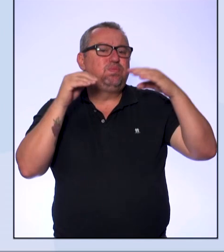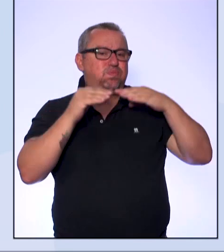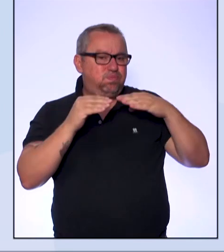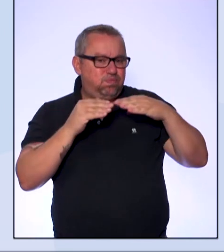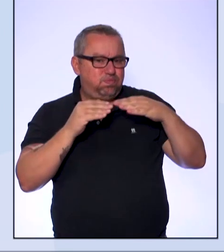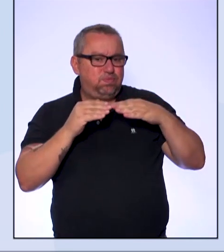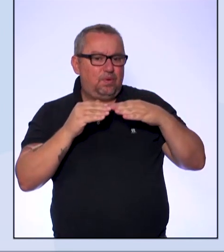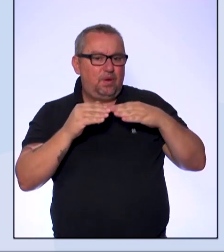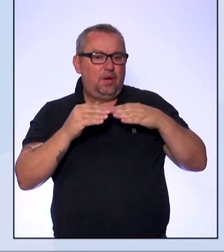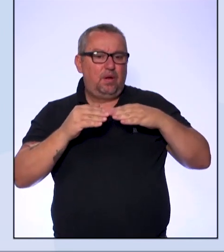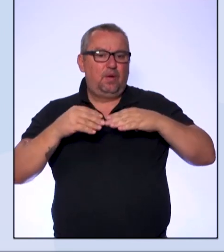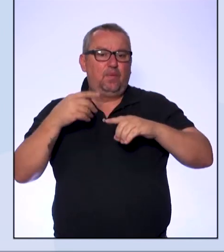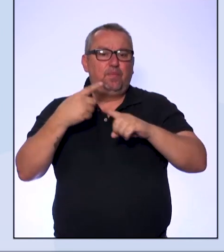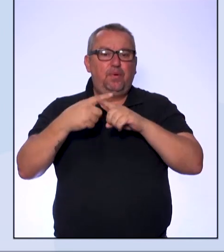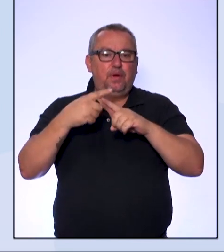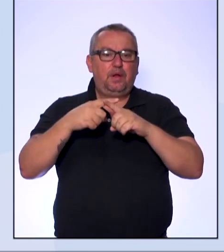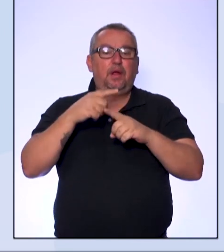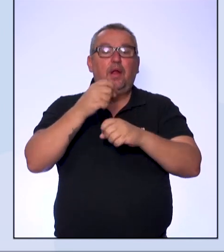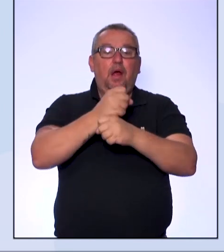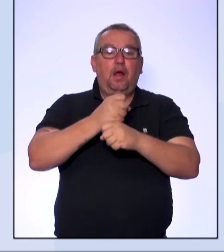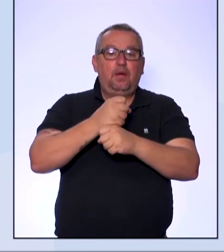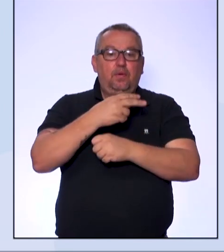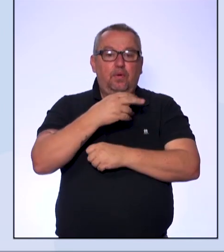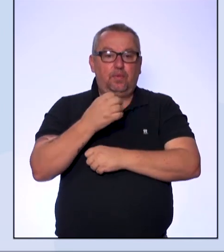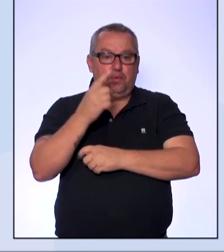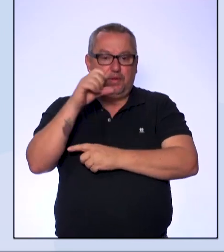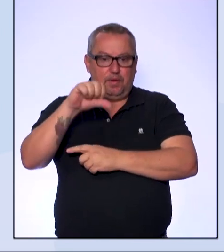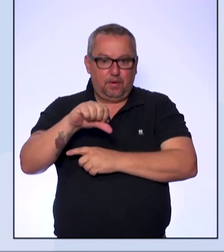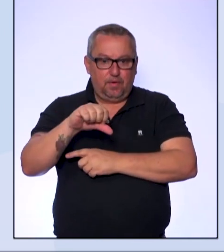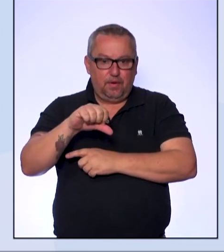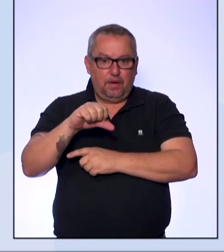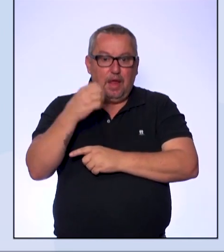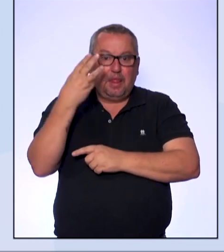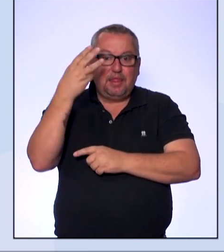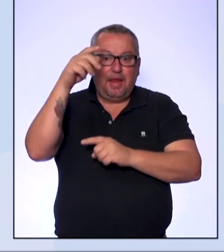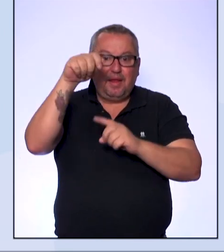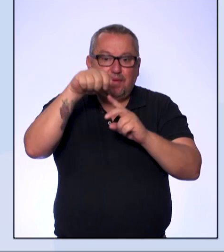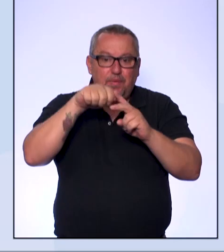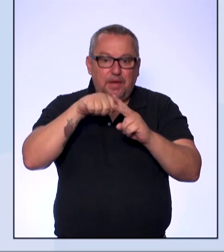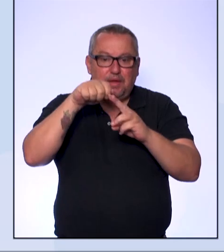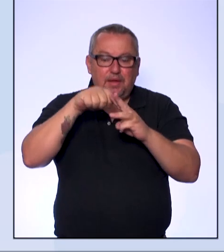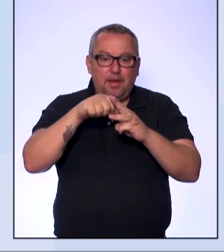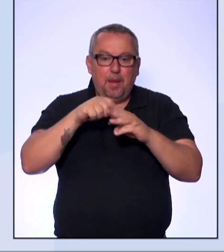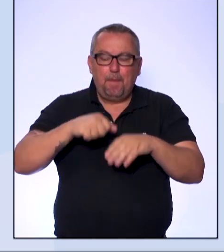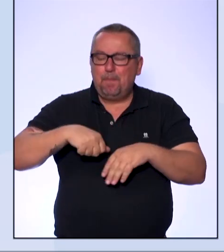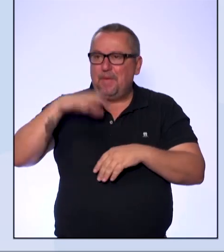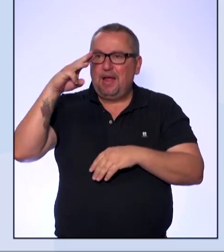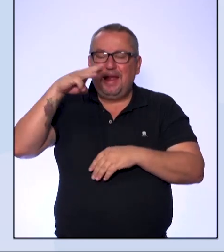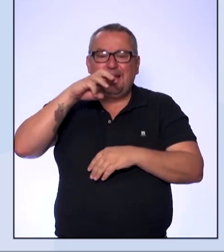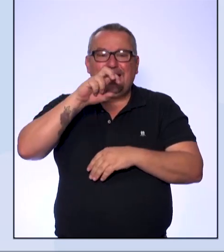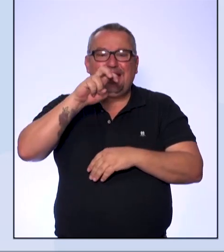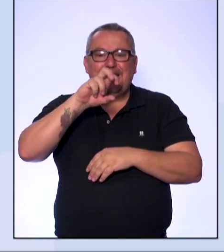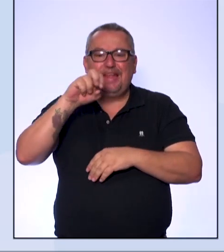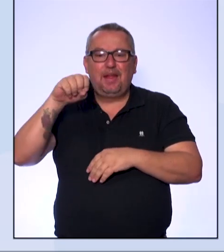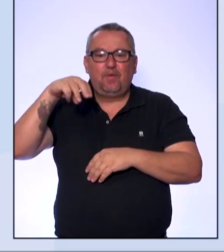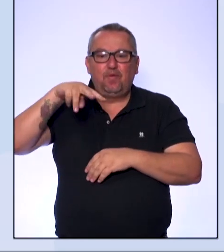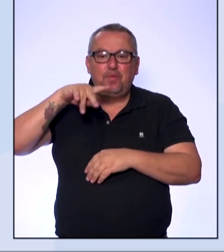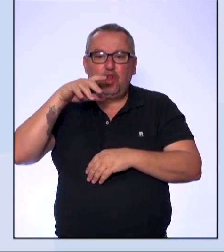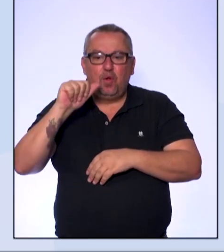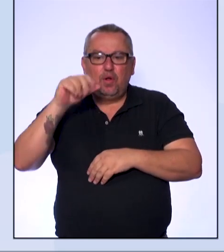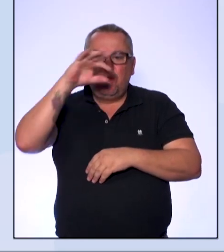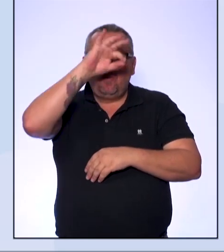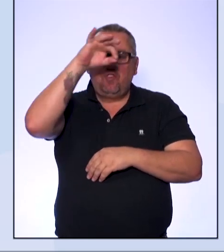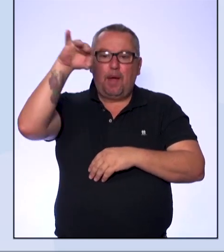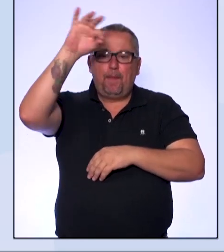sentido. Só no ano de 2019, em 3 meses, mais de 500 milhões de abelhas